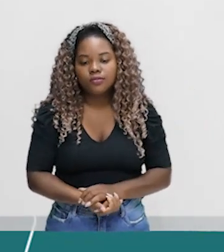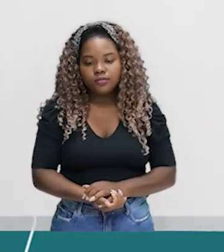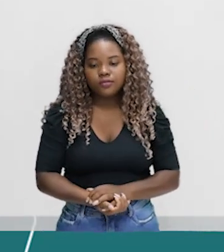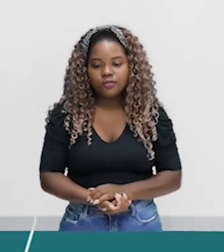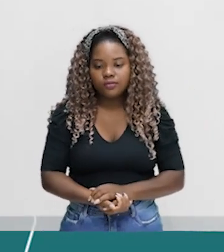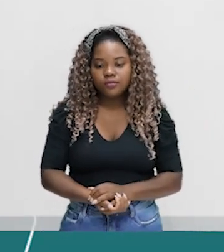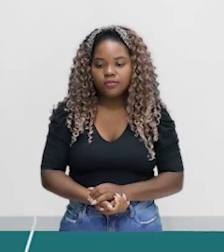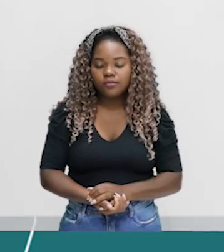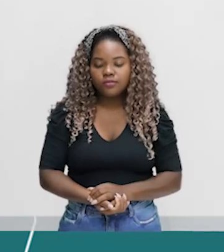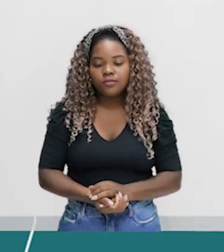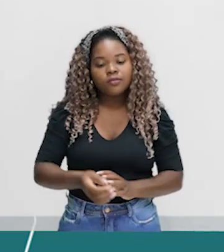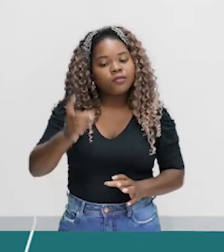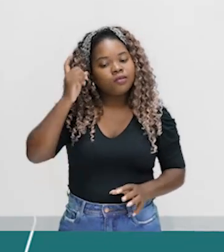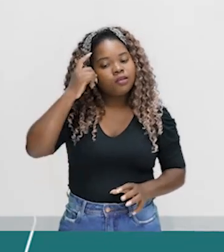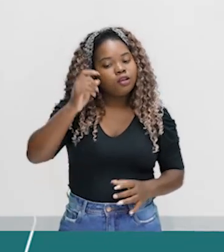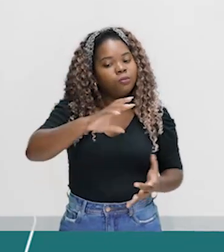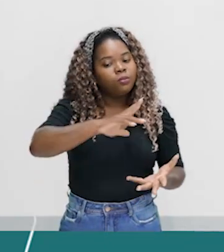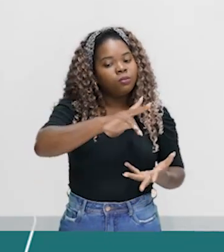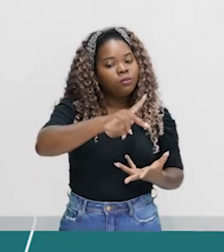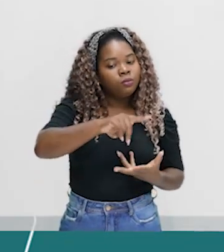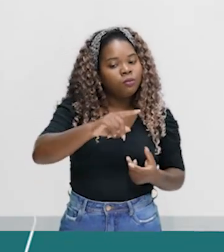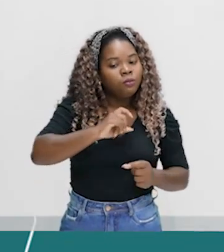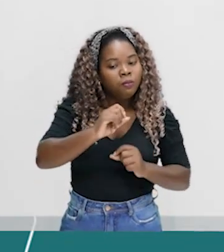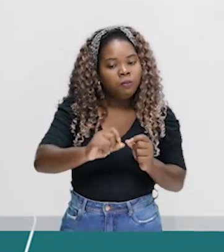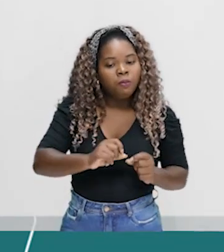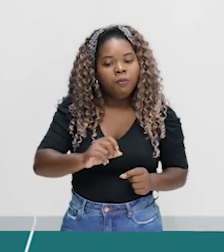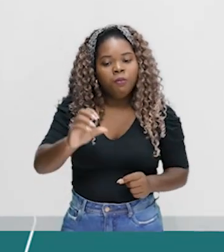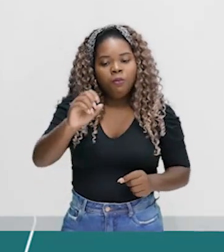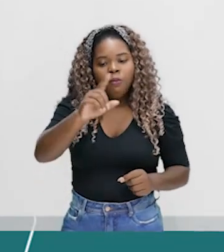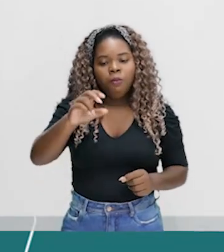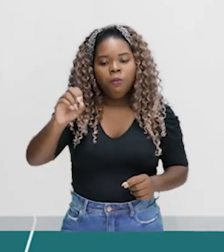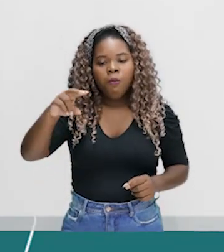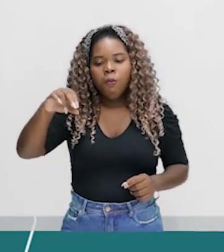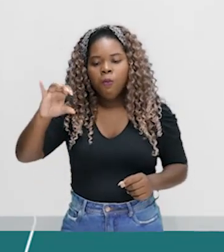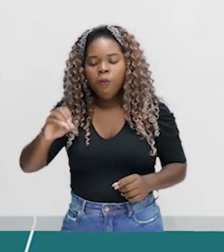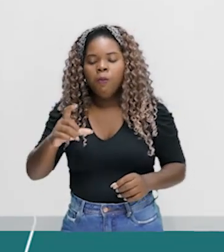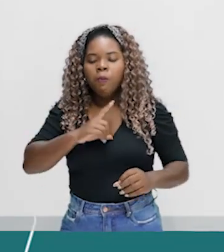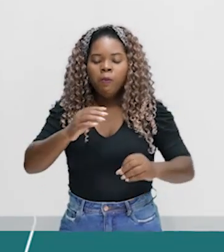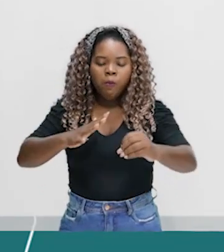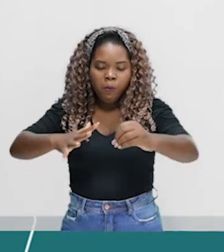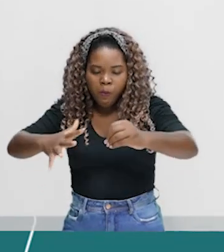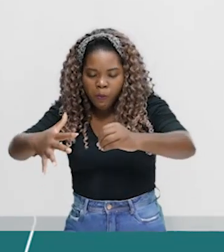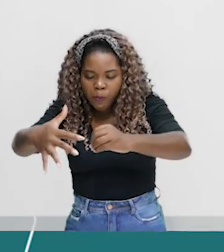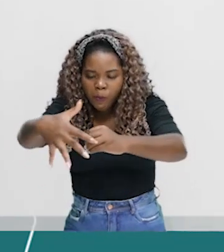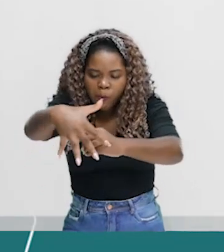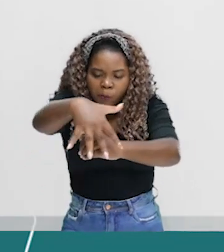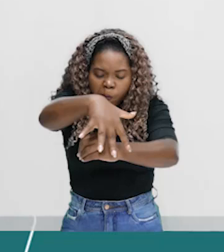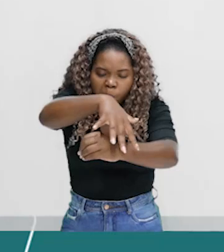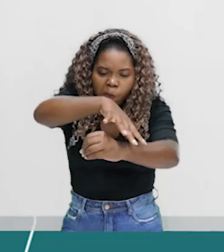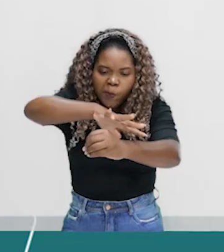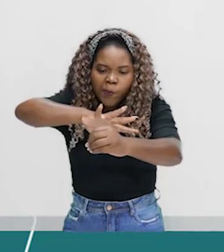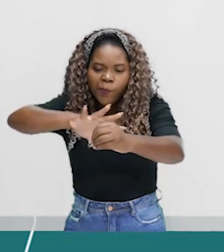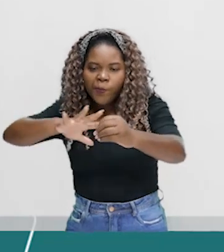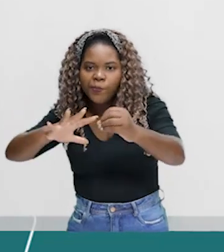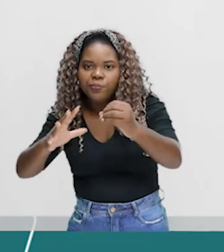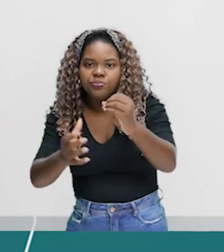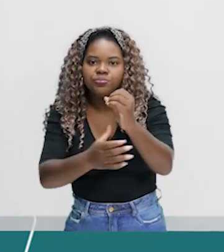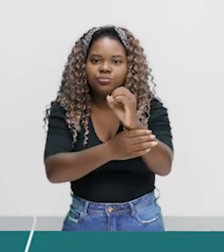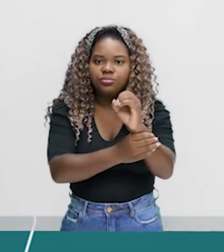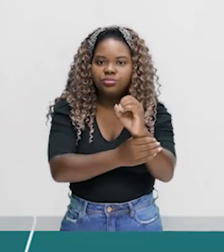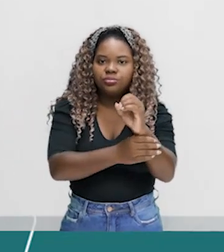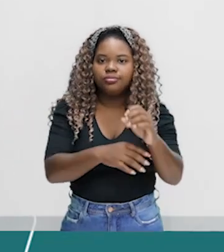atmosfera. Imagina que nosso planeta ele tem ali, ó, uma camada de proteção que faz com que, por exemplo,